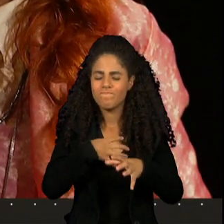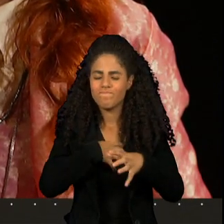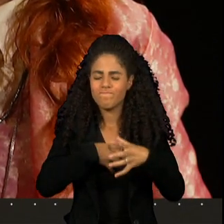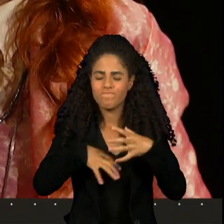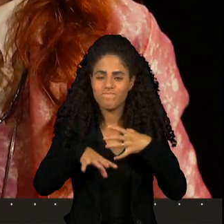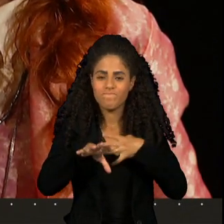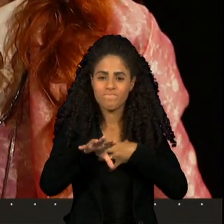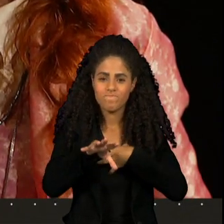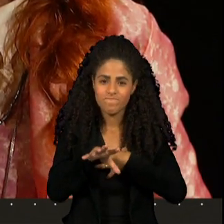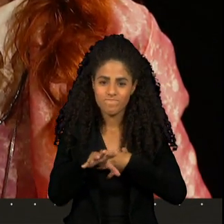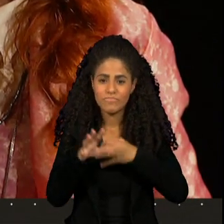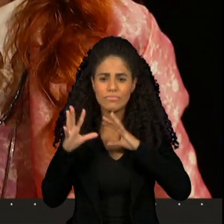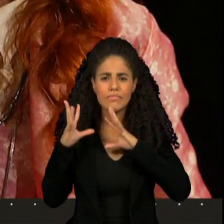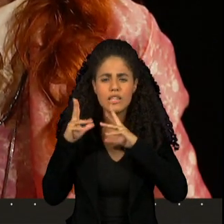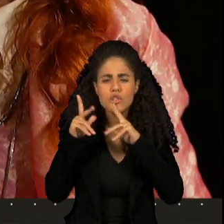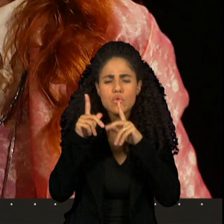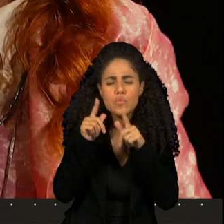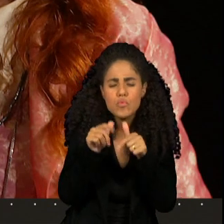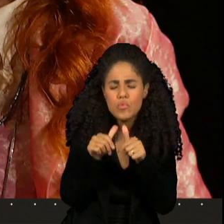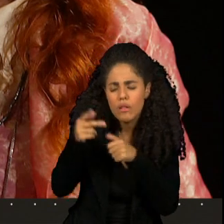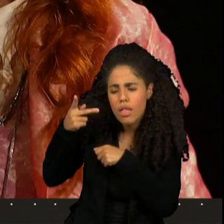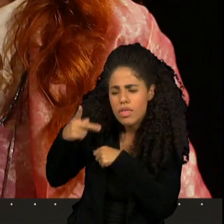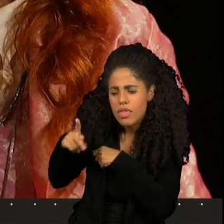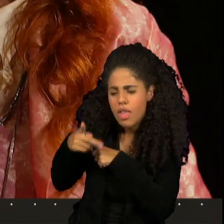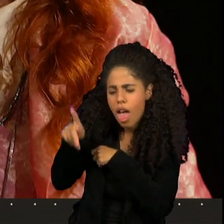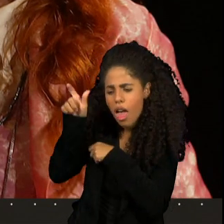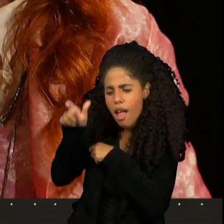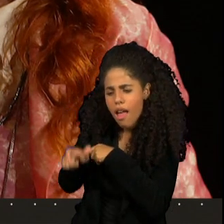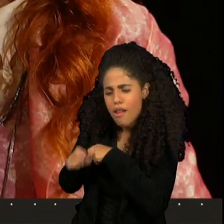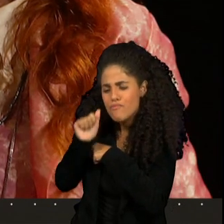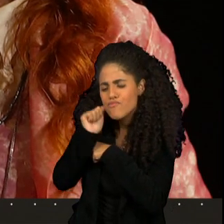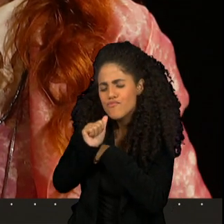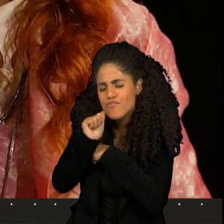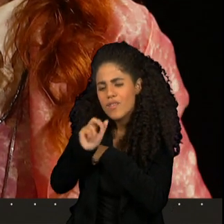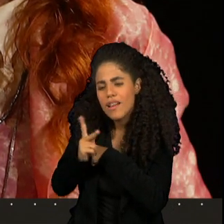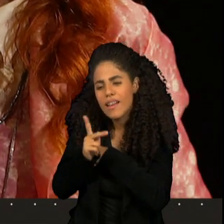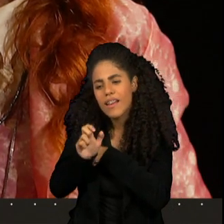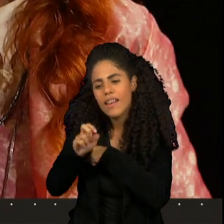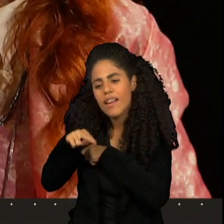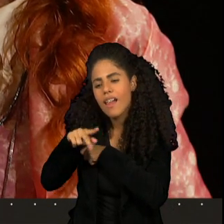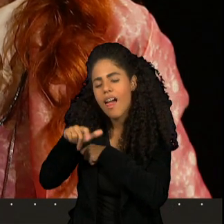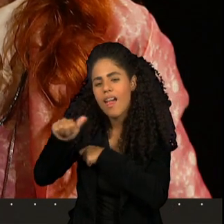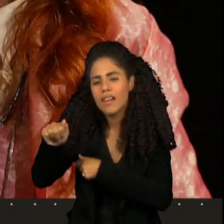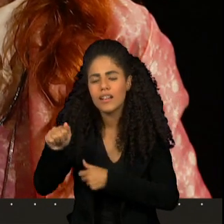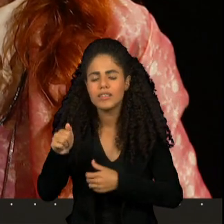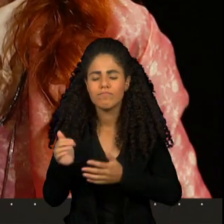Mas tudo lhe vem de seu espírito, seu sortilégio ástreo